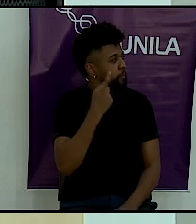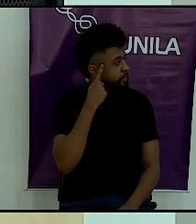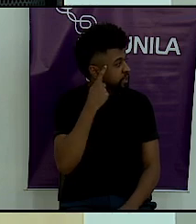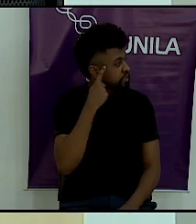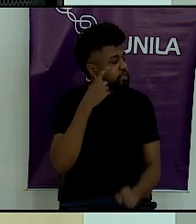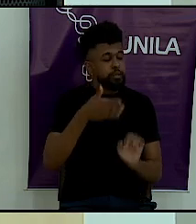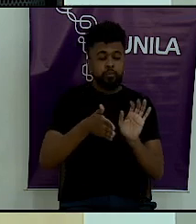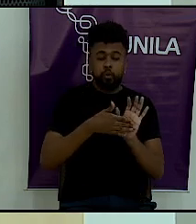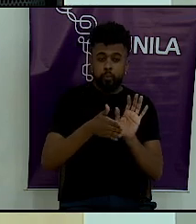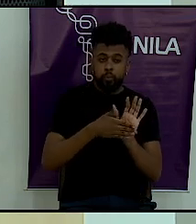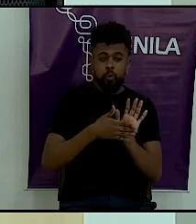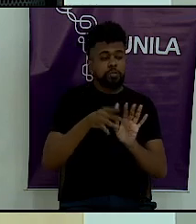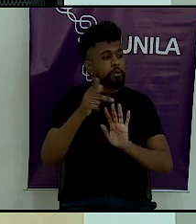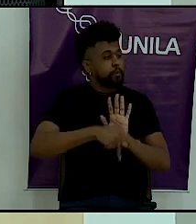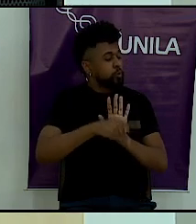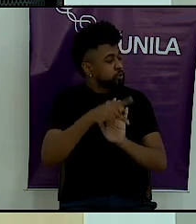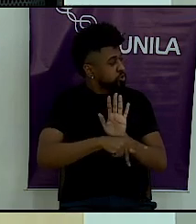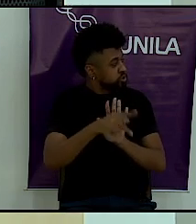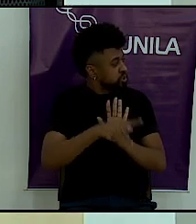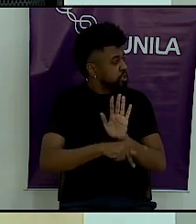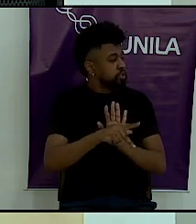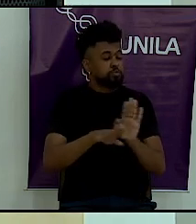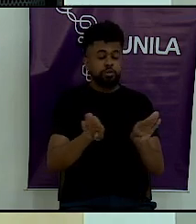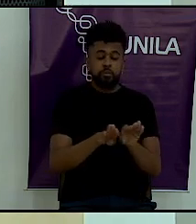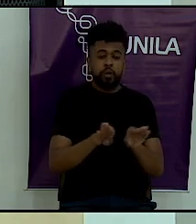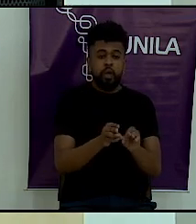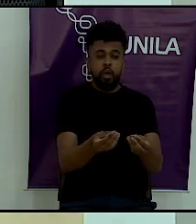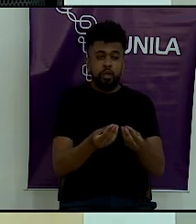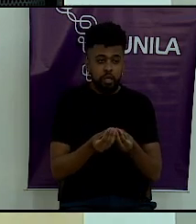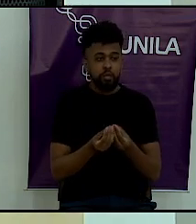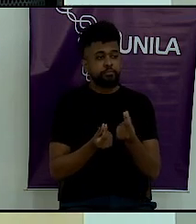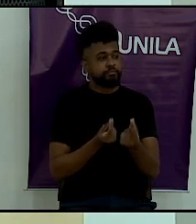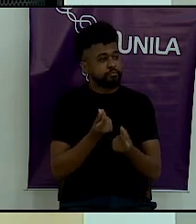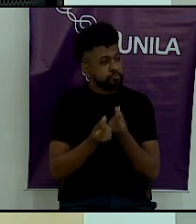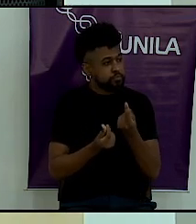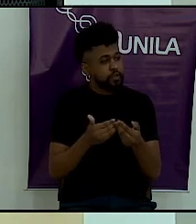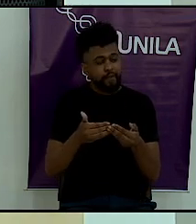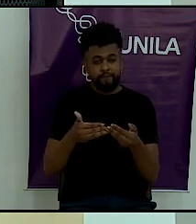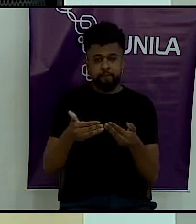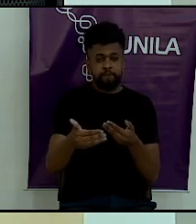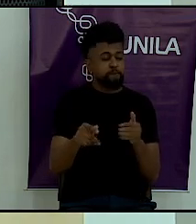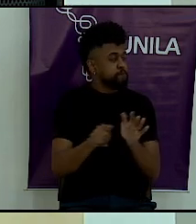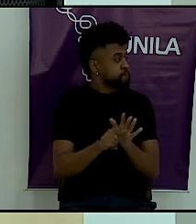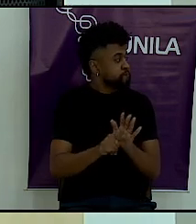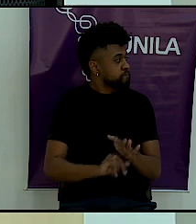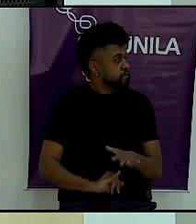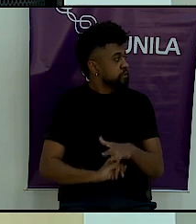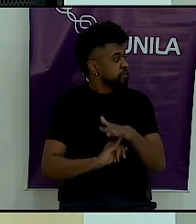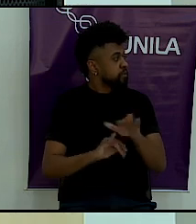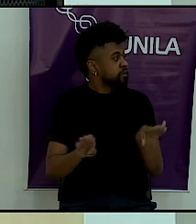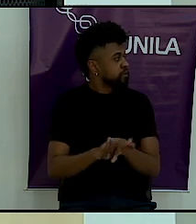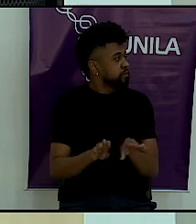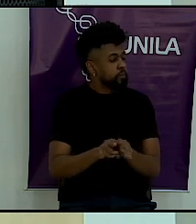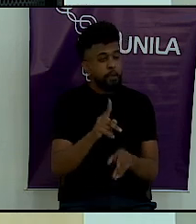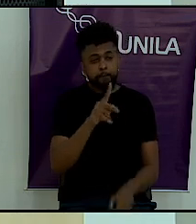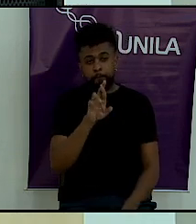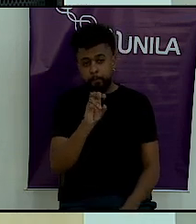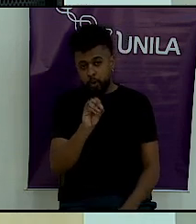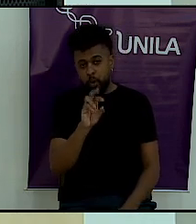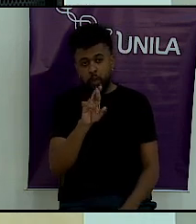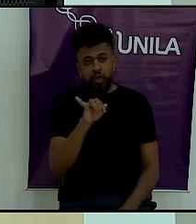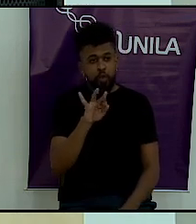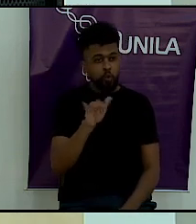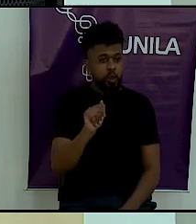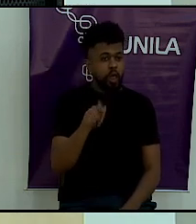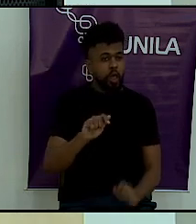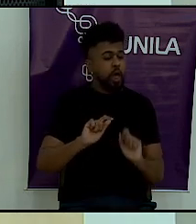em propostas e projetos que recebam fomento para além daquele que chega aos institutos e chega às pró-reitorias. Então,